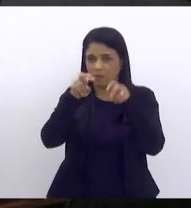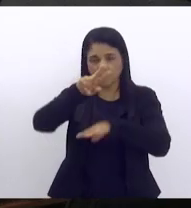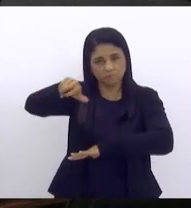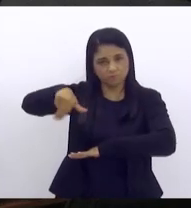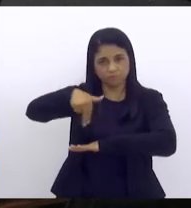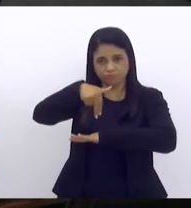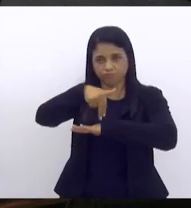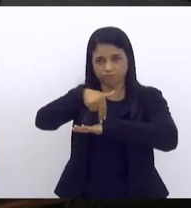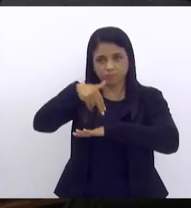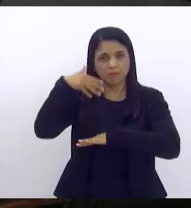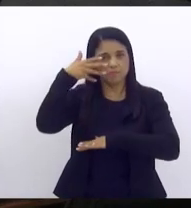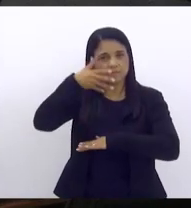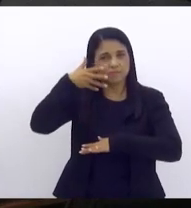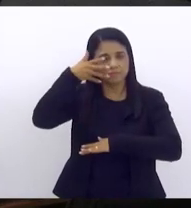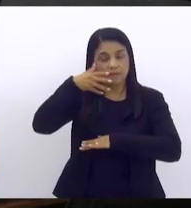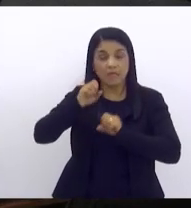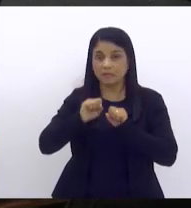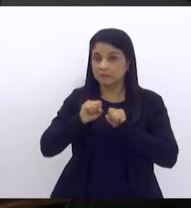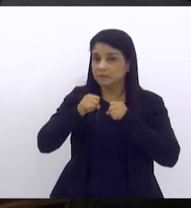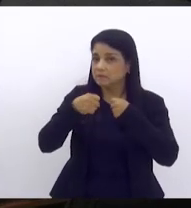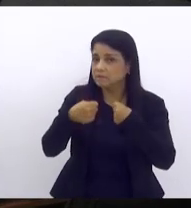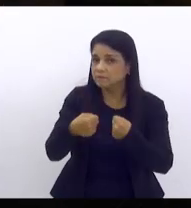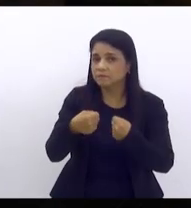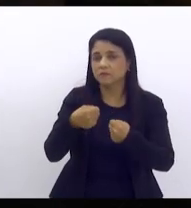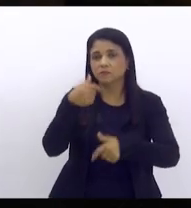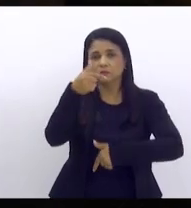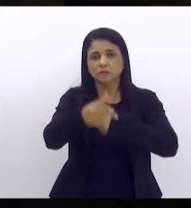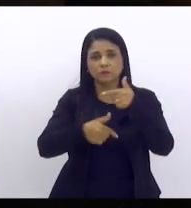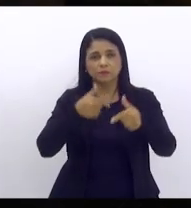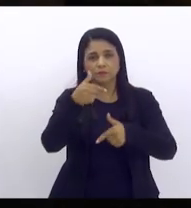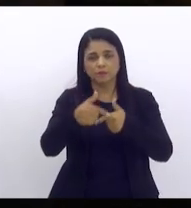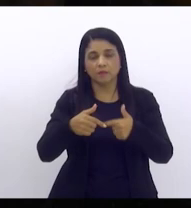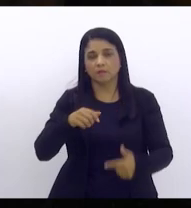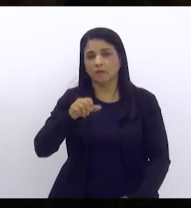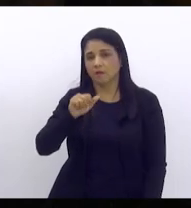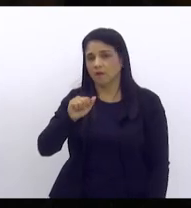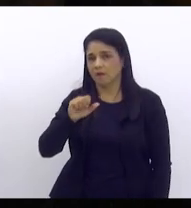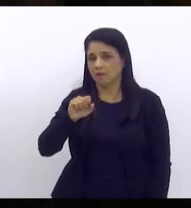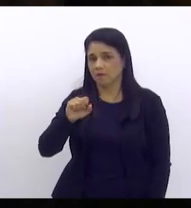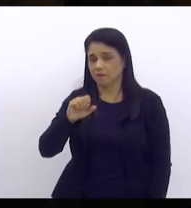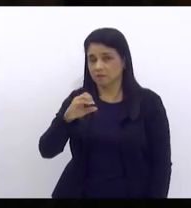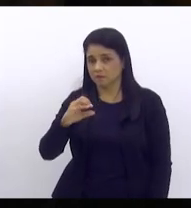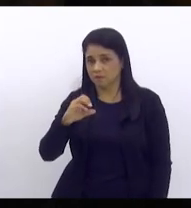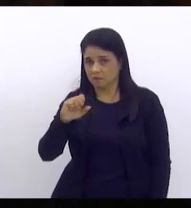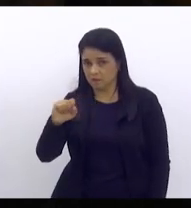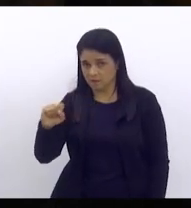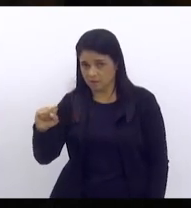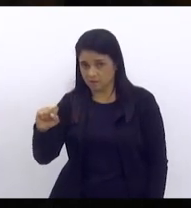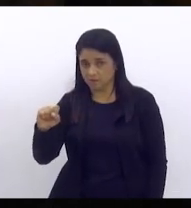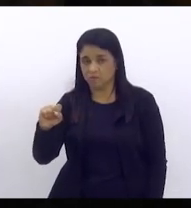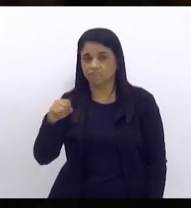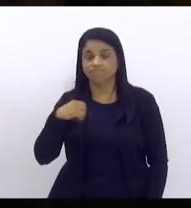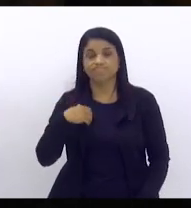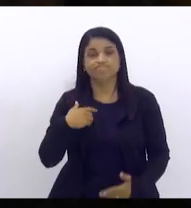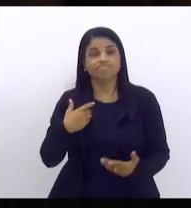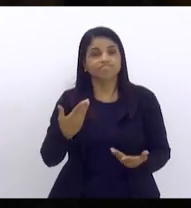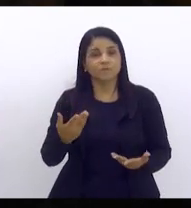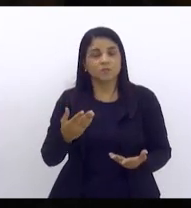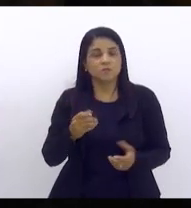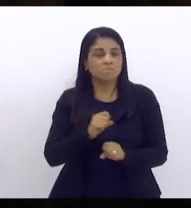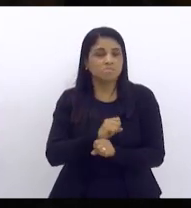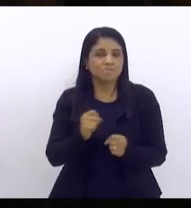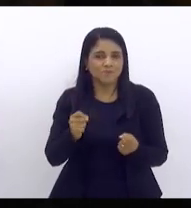tribuna é a defesa do trabalho dos ACS, mas eu não poderia deixar